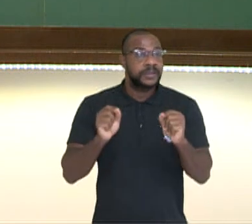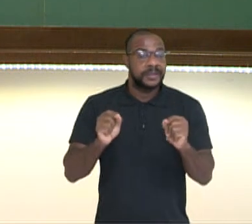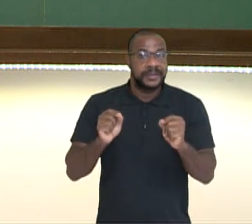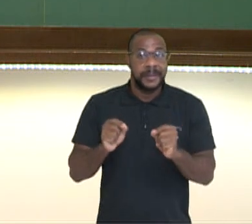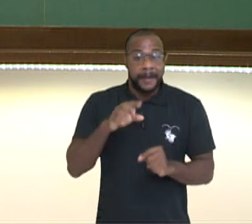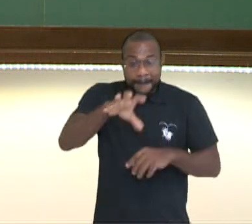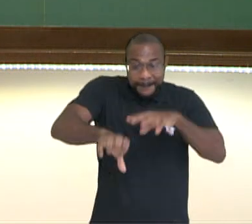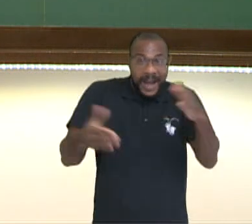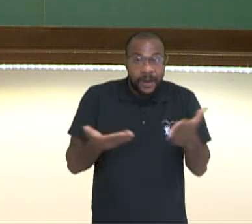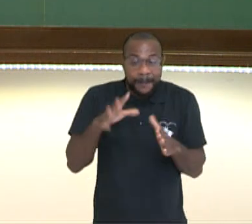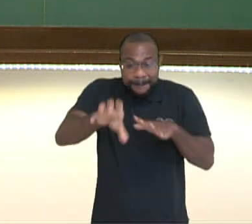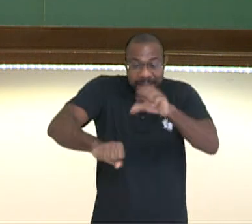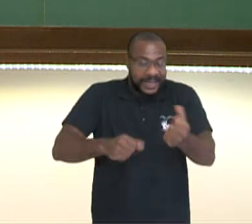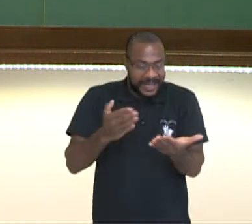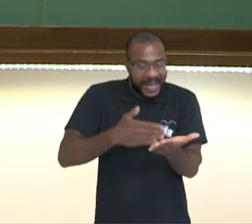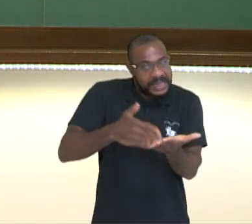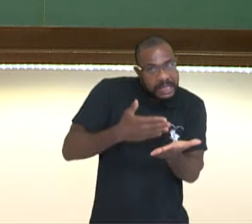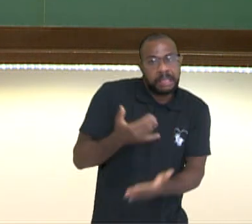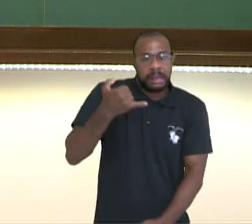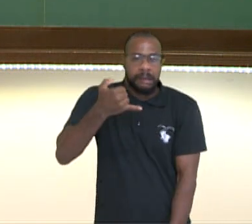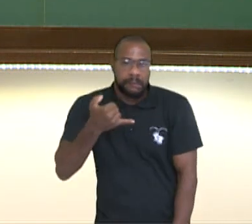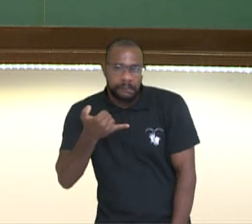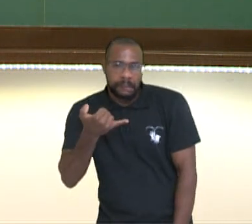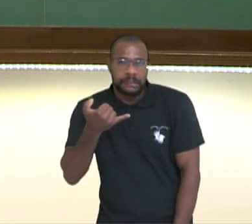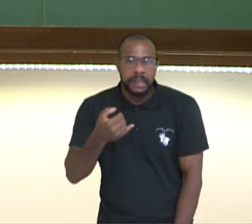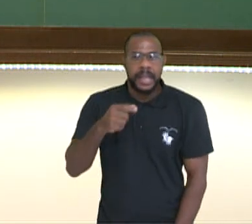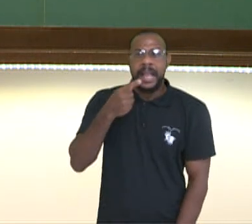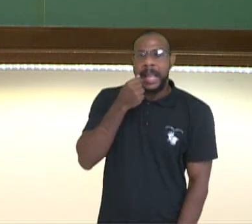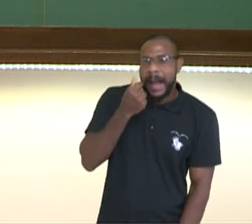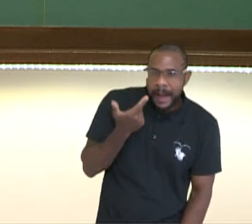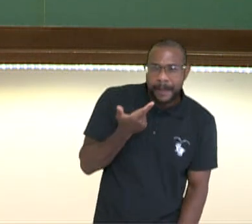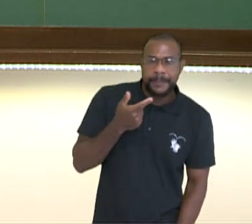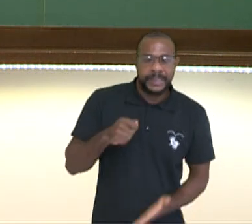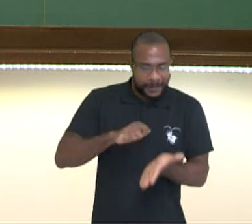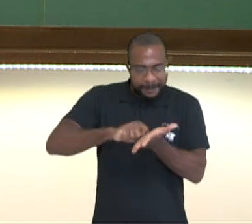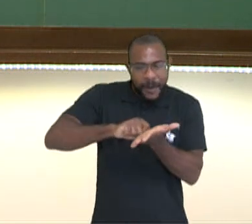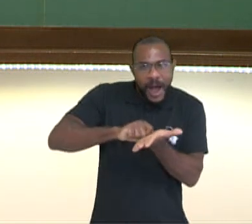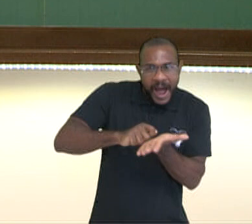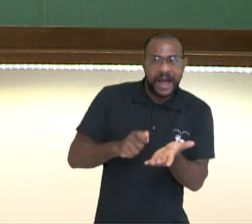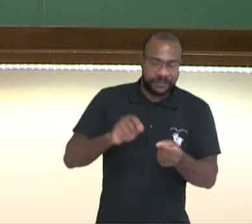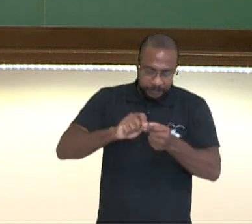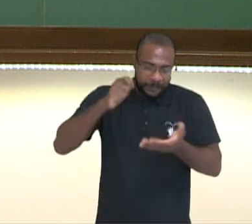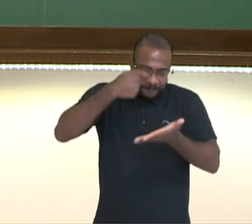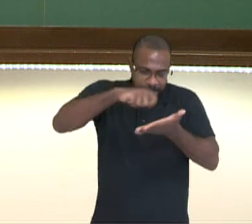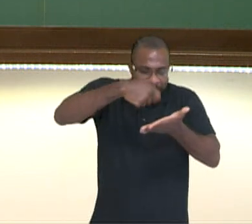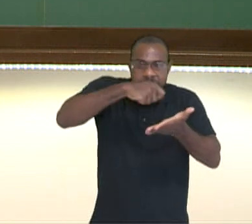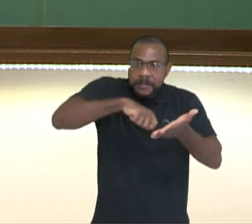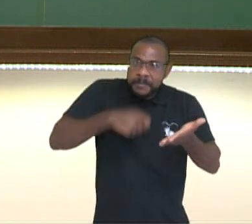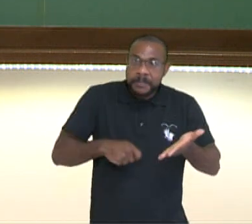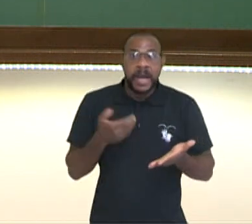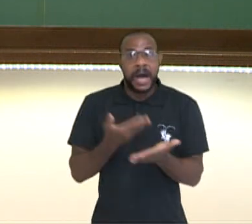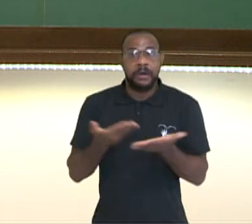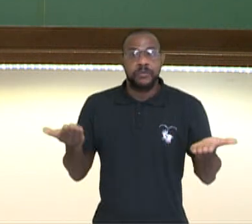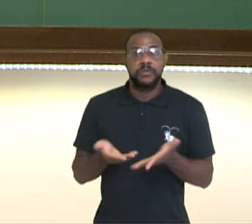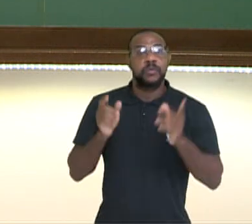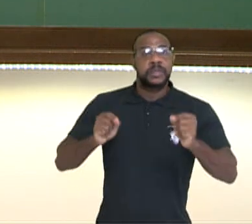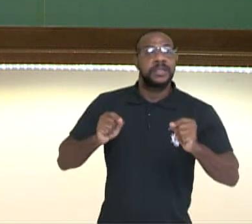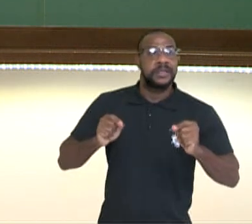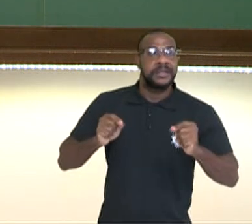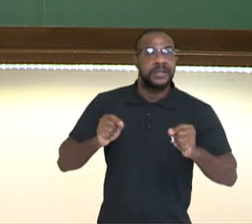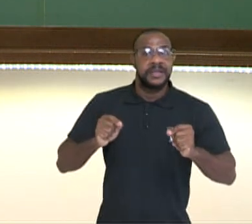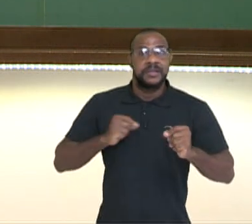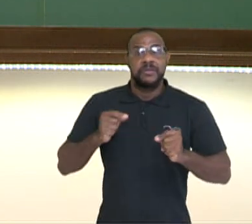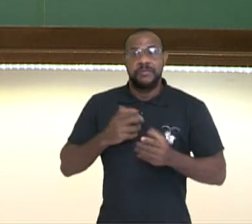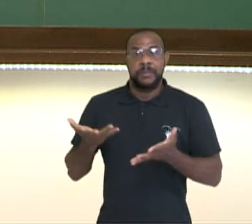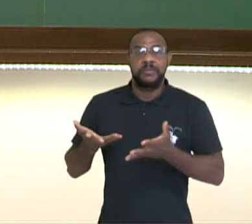pegue seu caderno, pegue sua caneta, seu lápis, sua borracha, faça suas anotações, porque na aula de hoje nós vamos